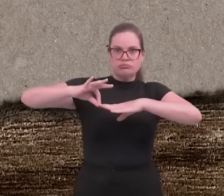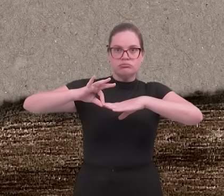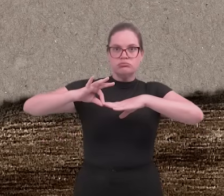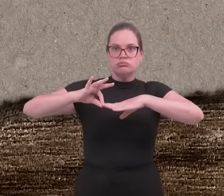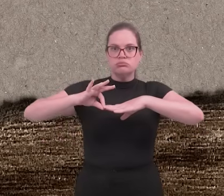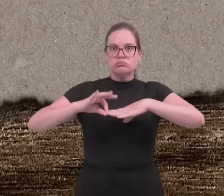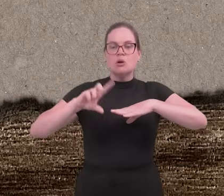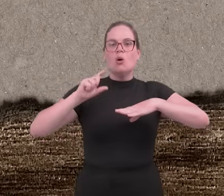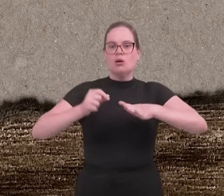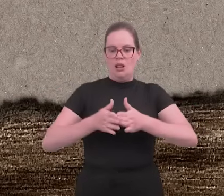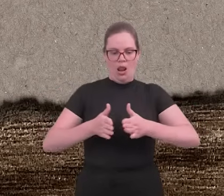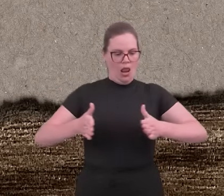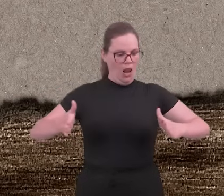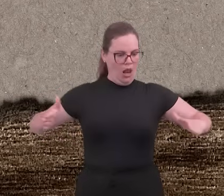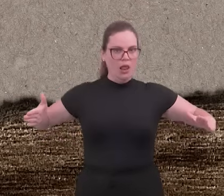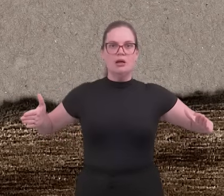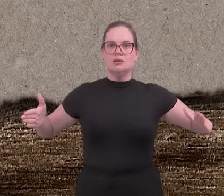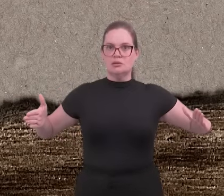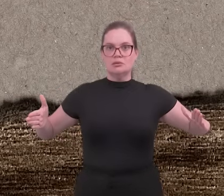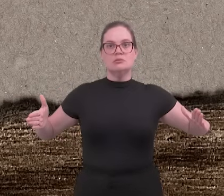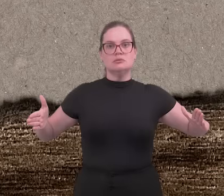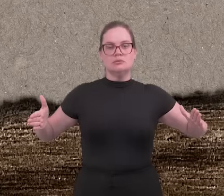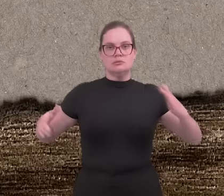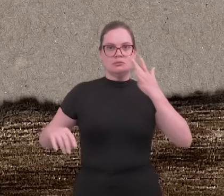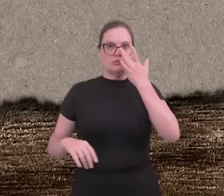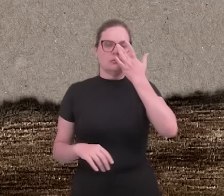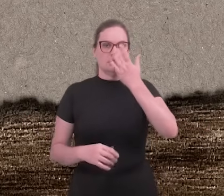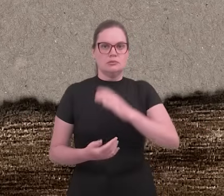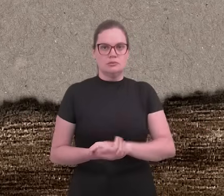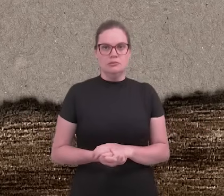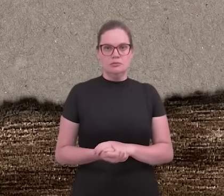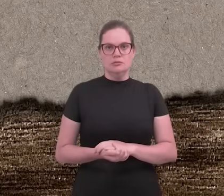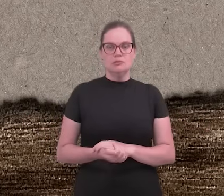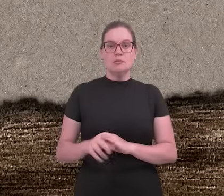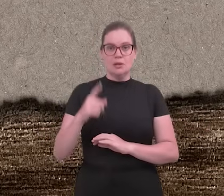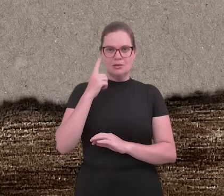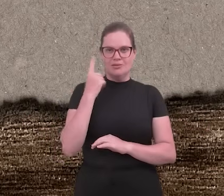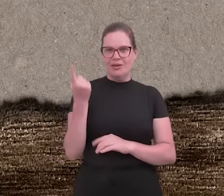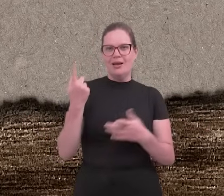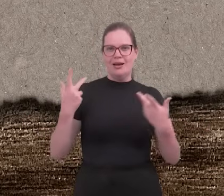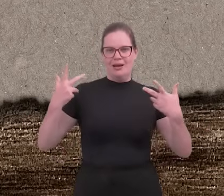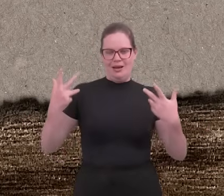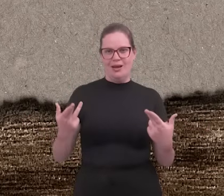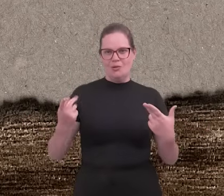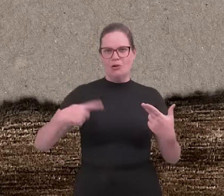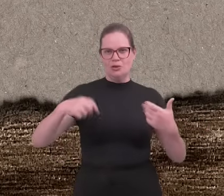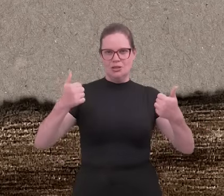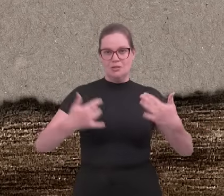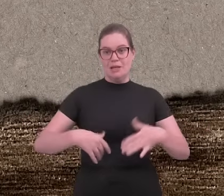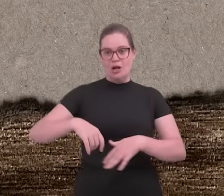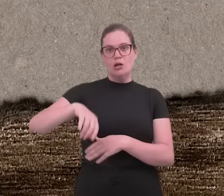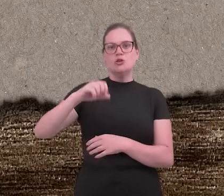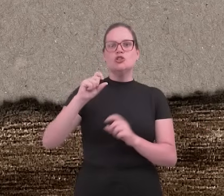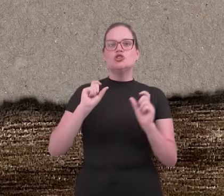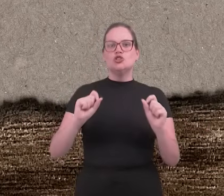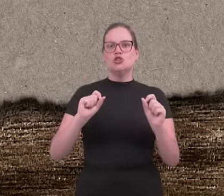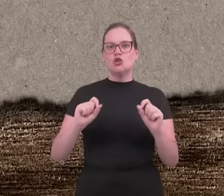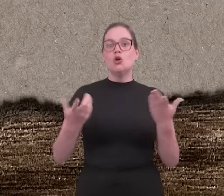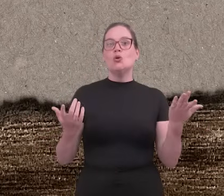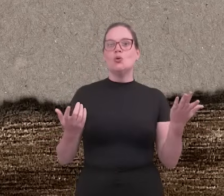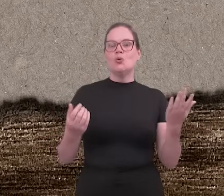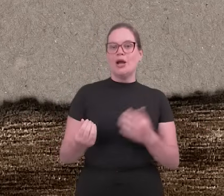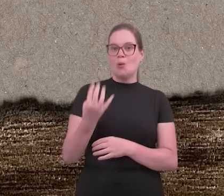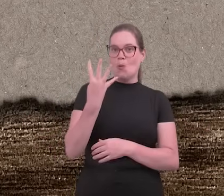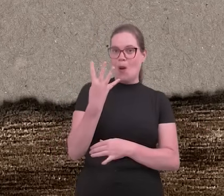largura, pelo côvado de um homem, que corresponde a esta metragem que nós nos referimos. Em